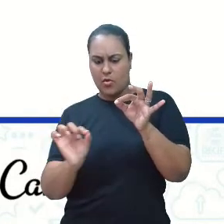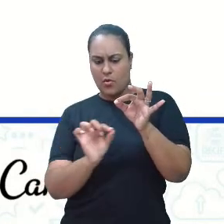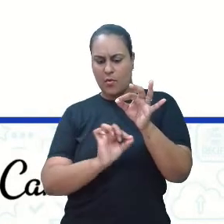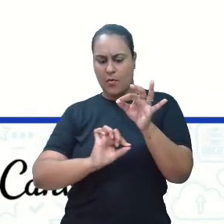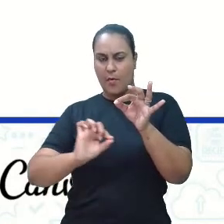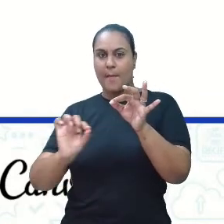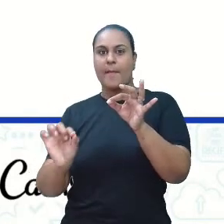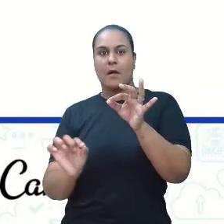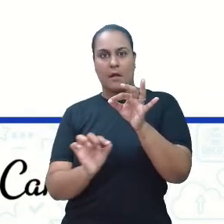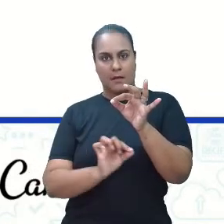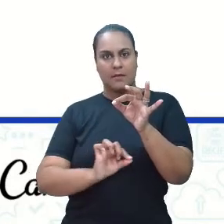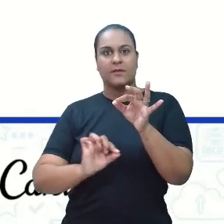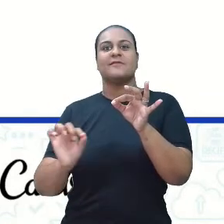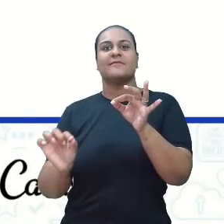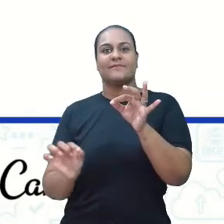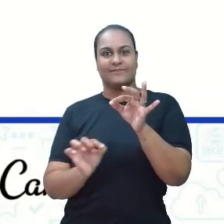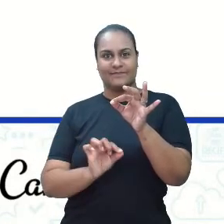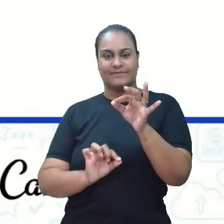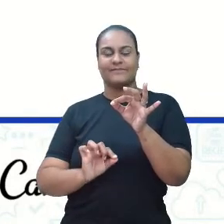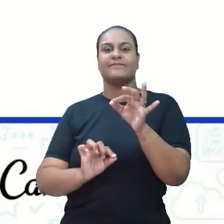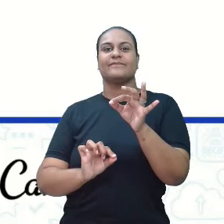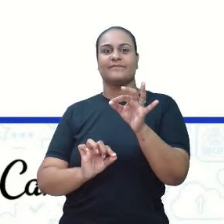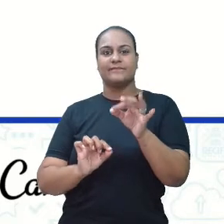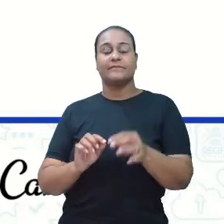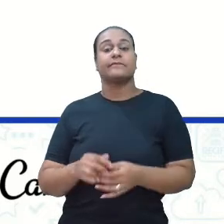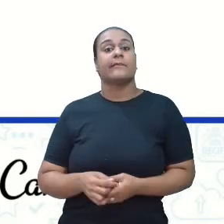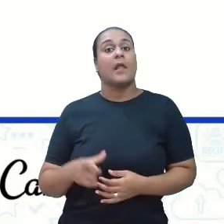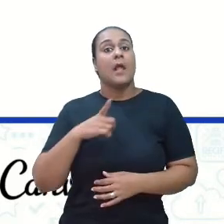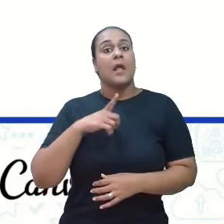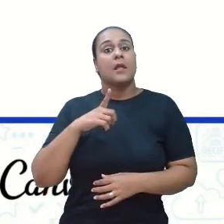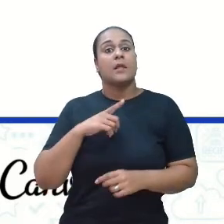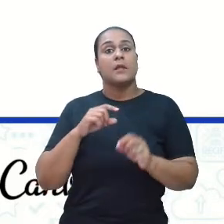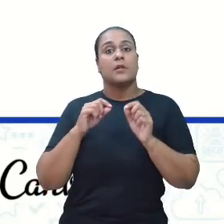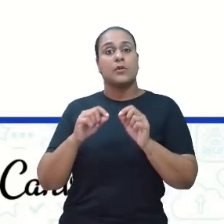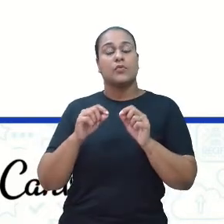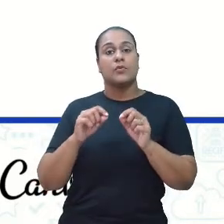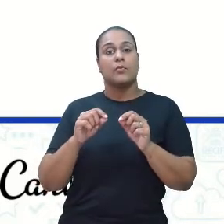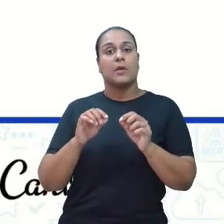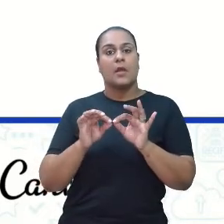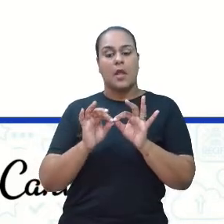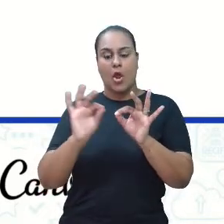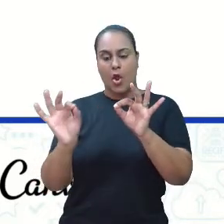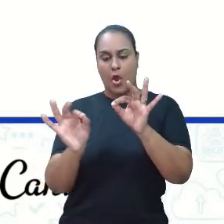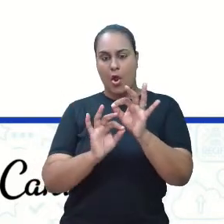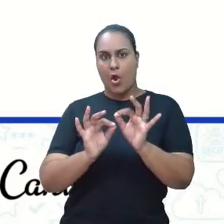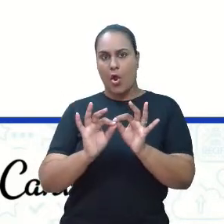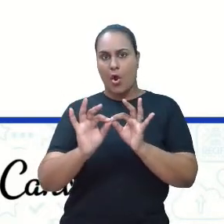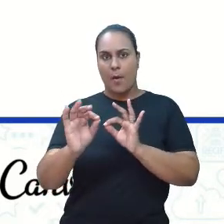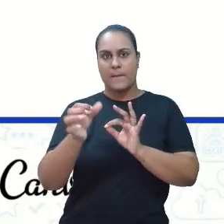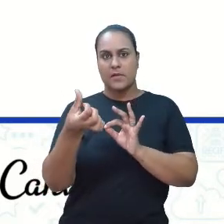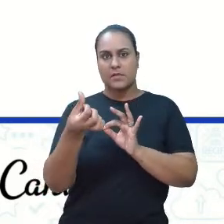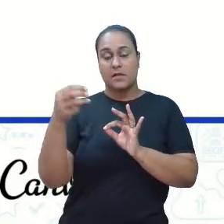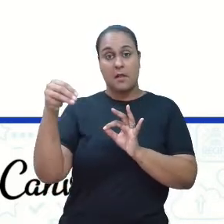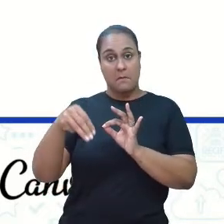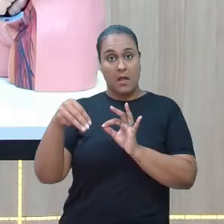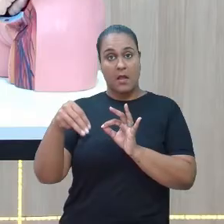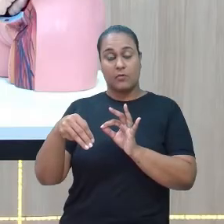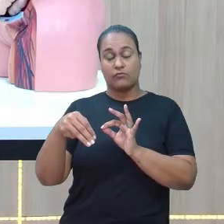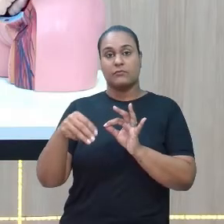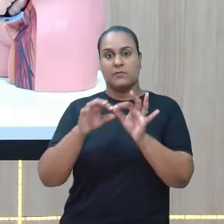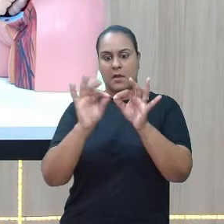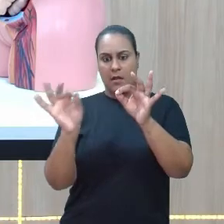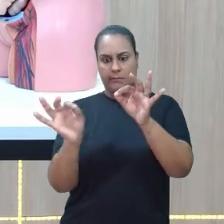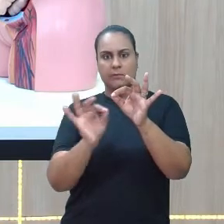não é? Sobre si mesmo, e ele possui cerca de 6 metros de comprimento. Então, ele